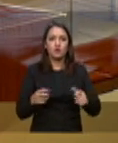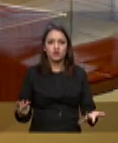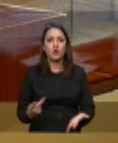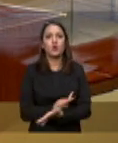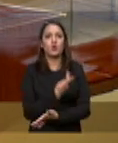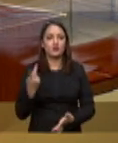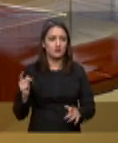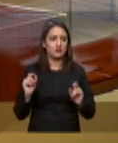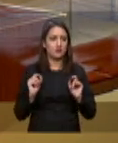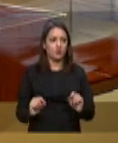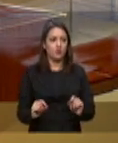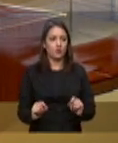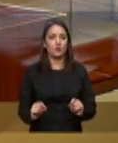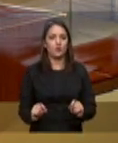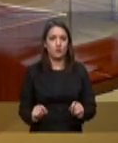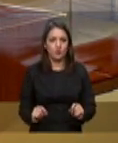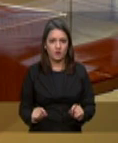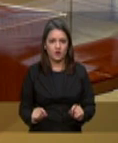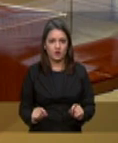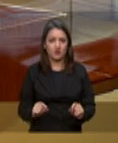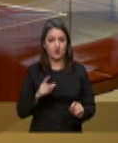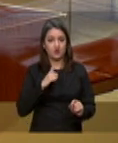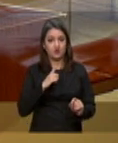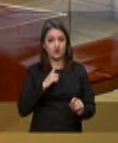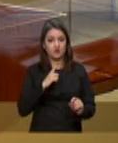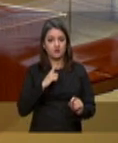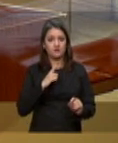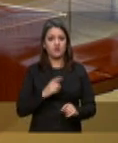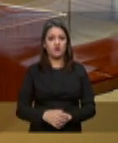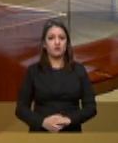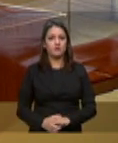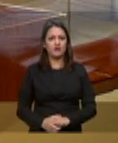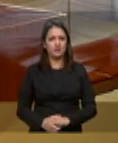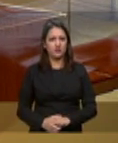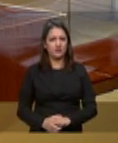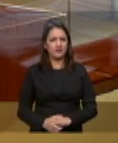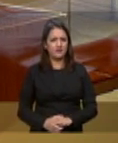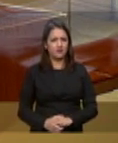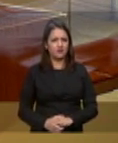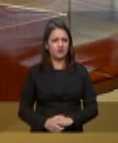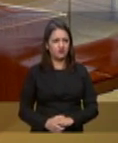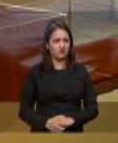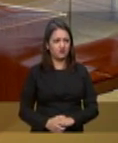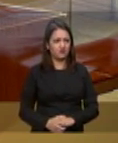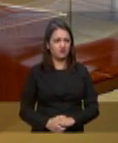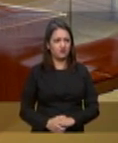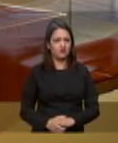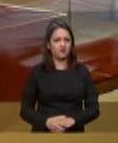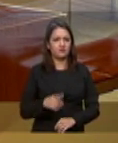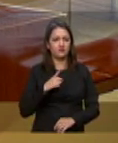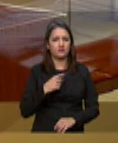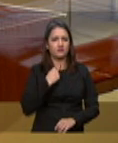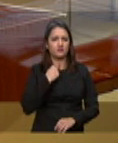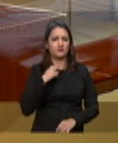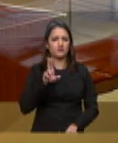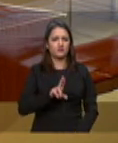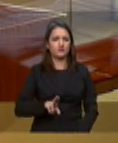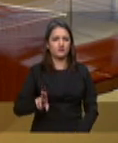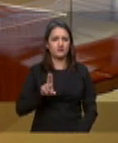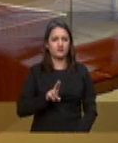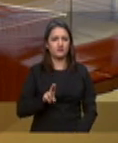decisões favoráveis aos contribuintes. Excelências, o direito penal não pode ser utilizado como uma seara para cobrança